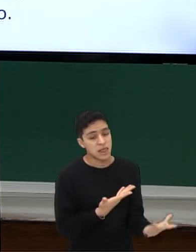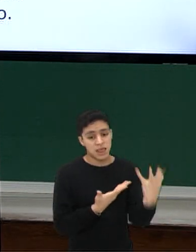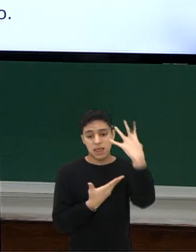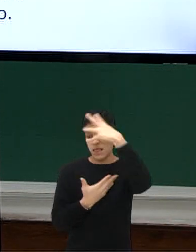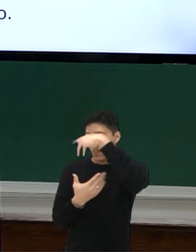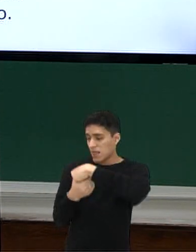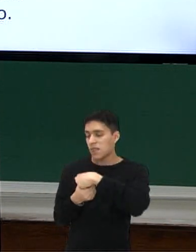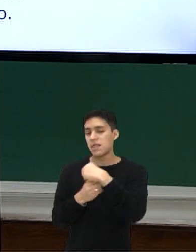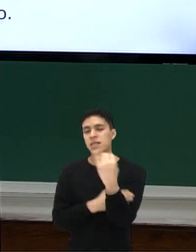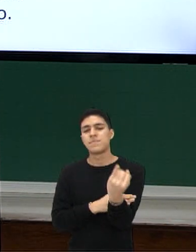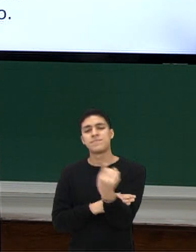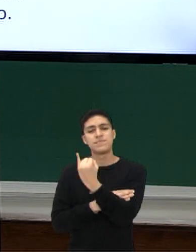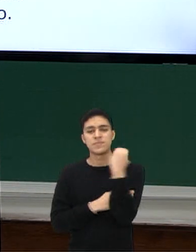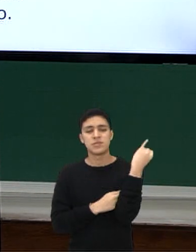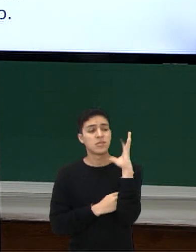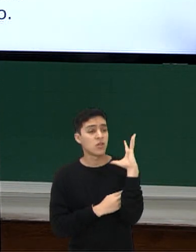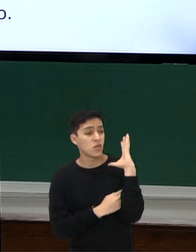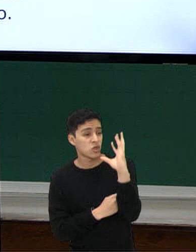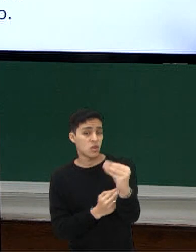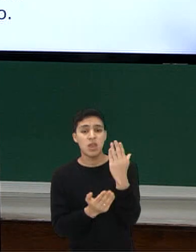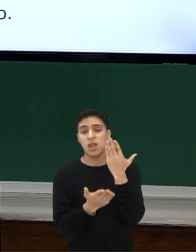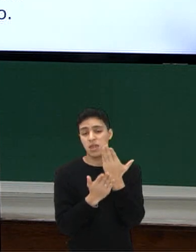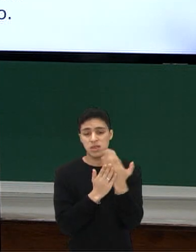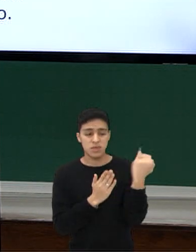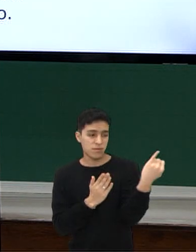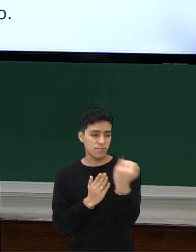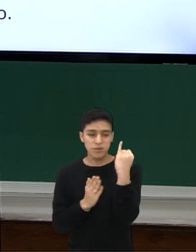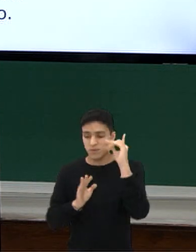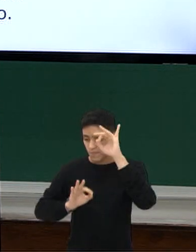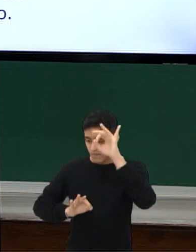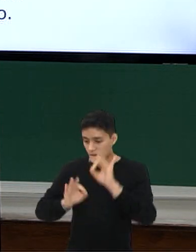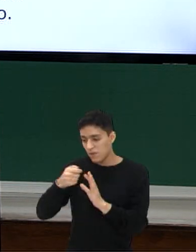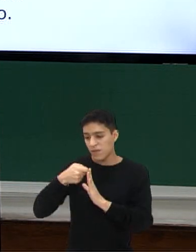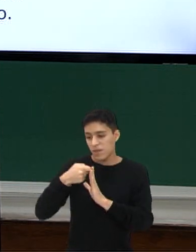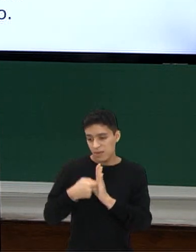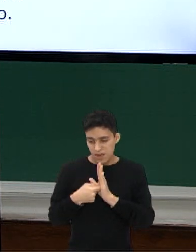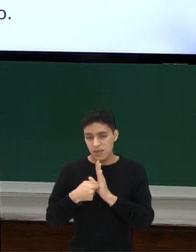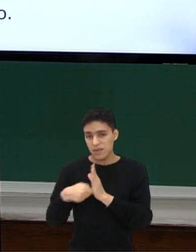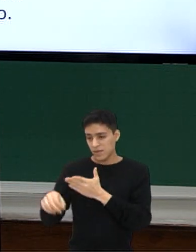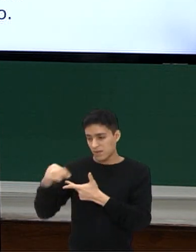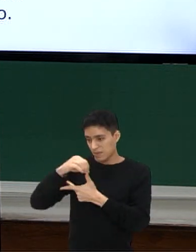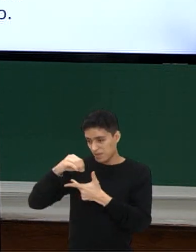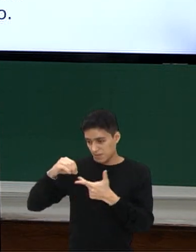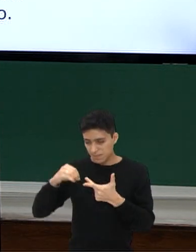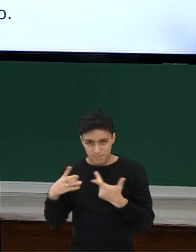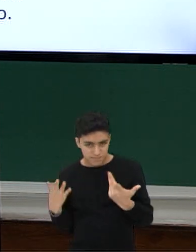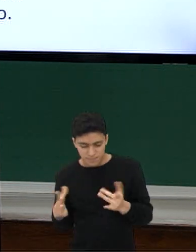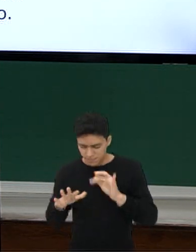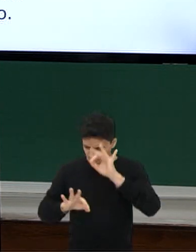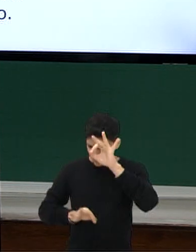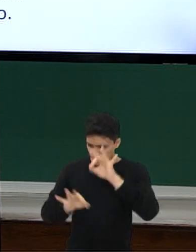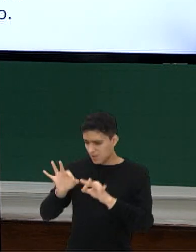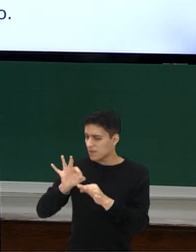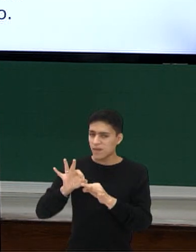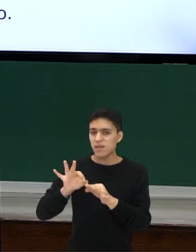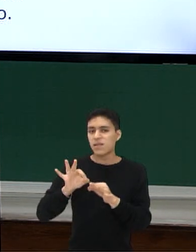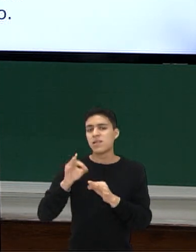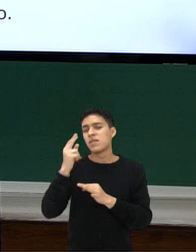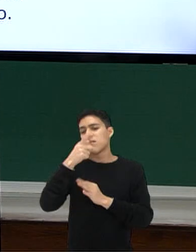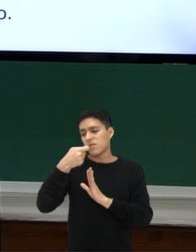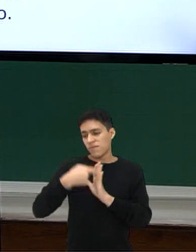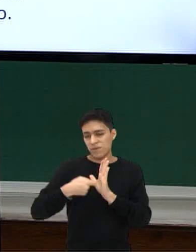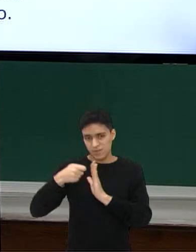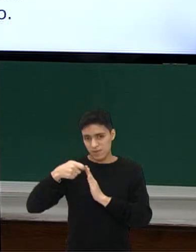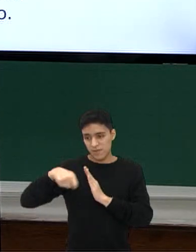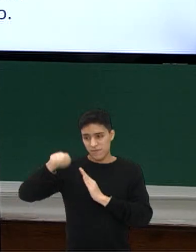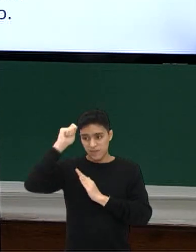ser importantes. Todas as aulas são importantes na construção da tua redação do Enem. Tá? Na construção da tua redação do vestibular.